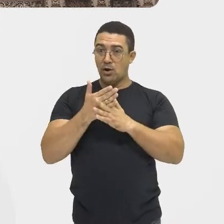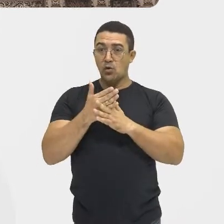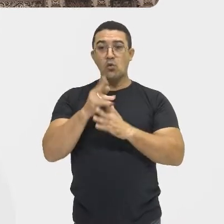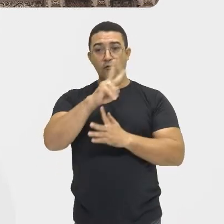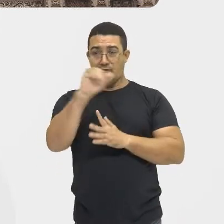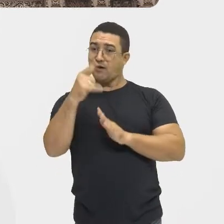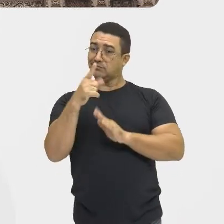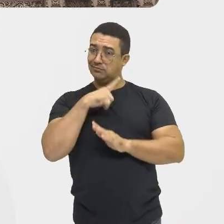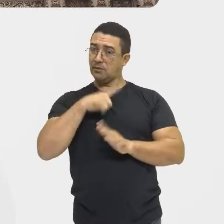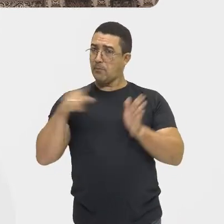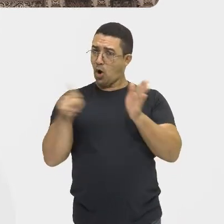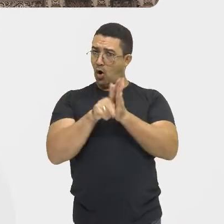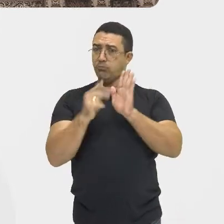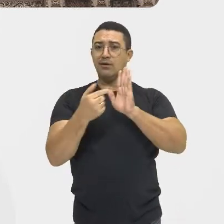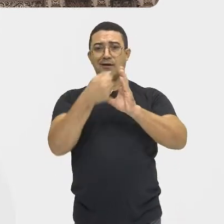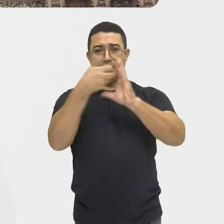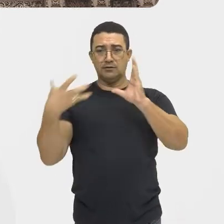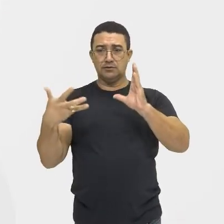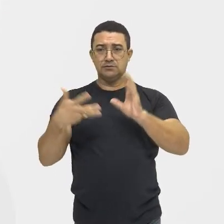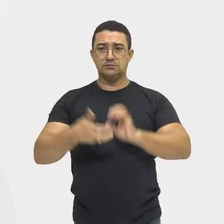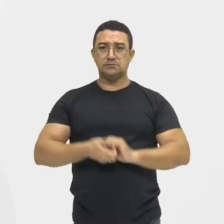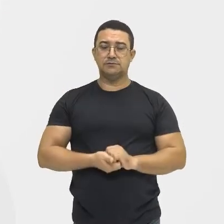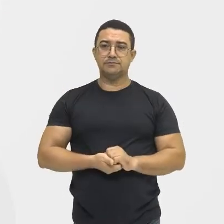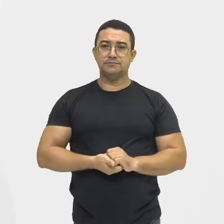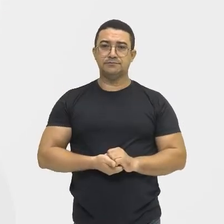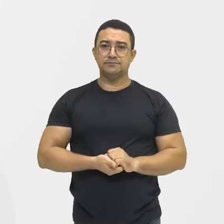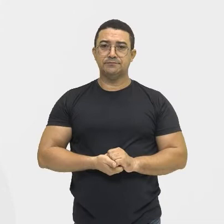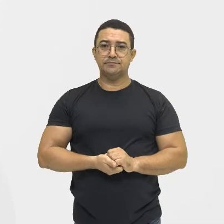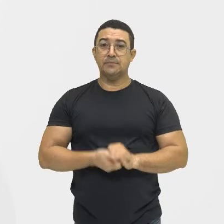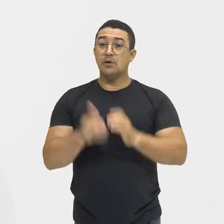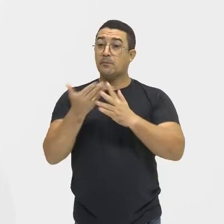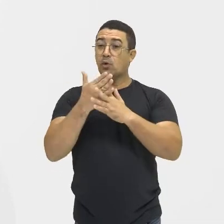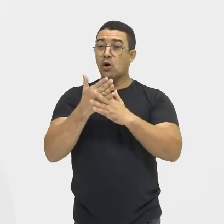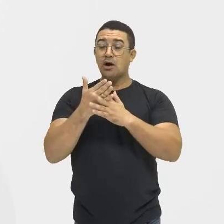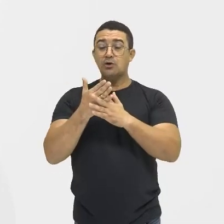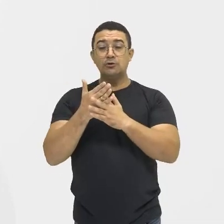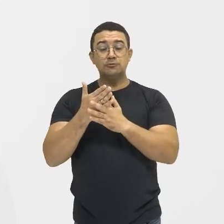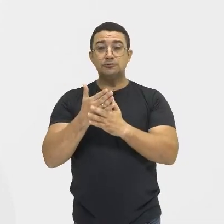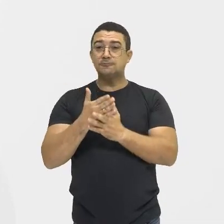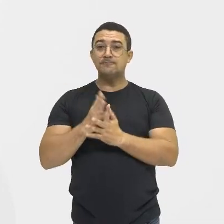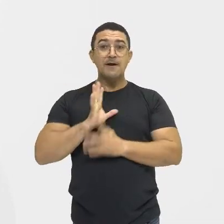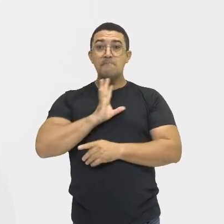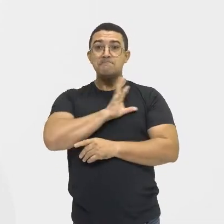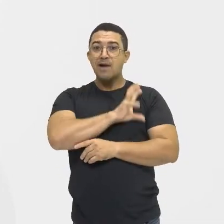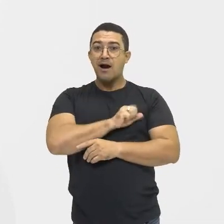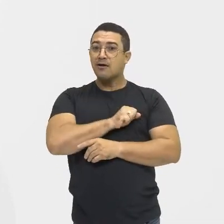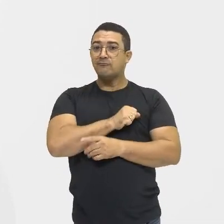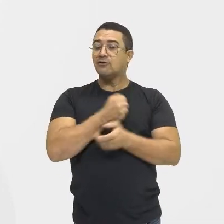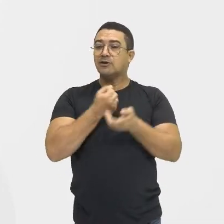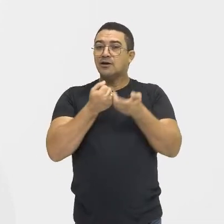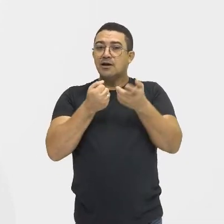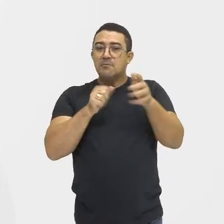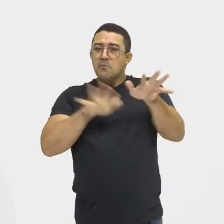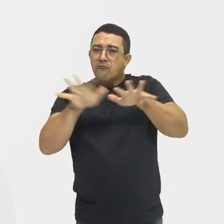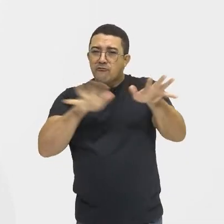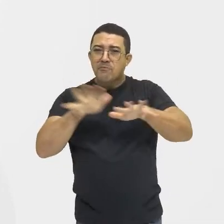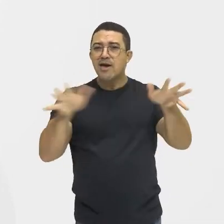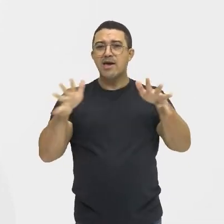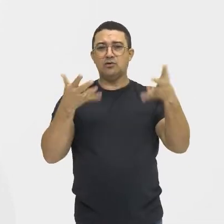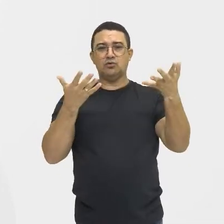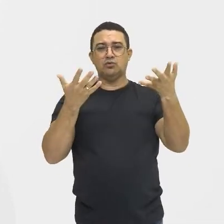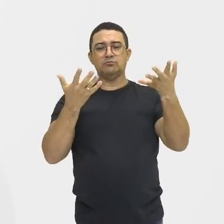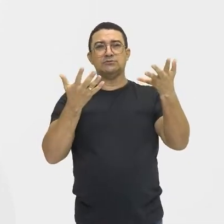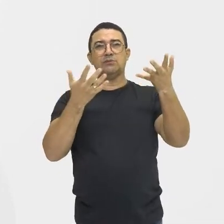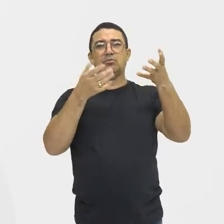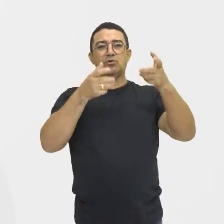essa característica. Continuando, o barroco amava o movimento, a curvatura das